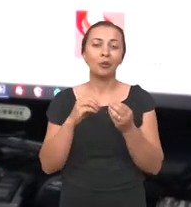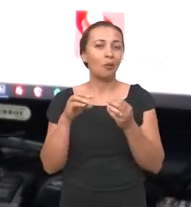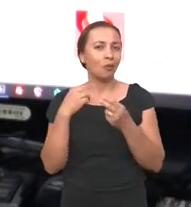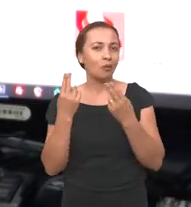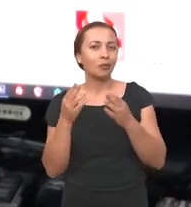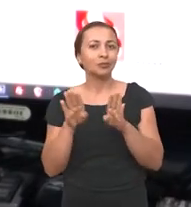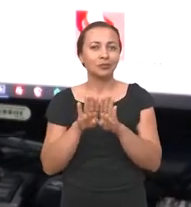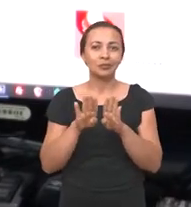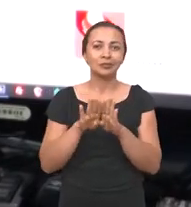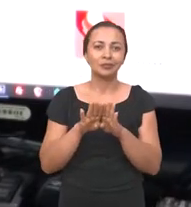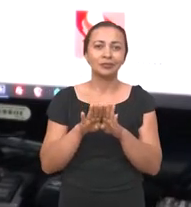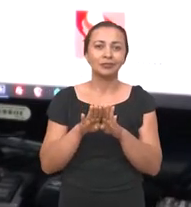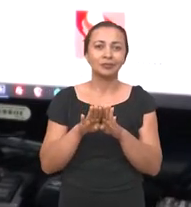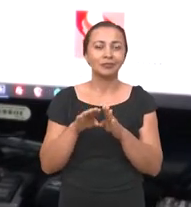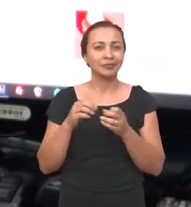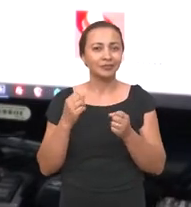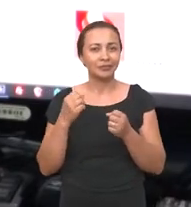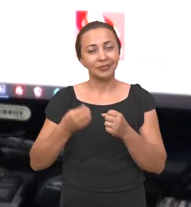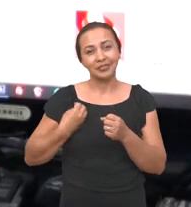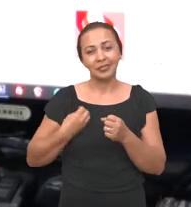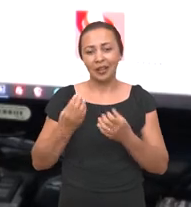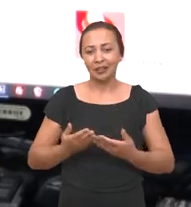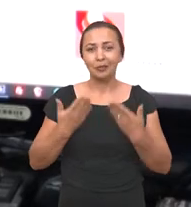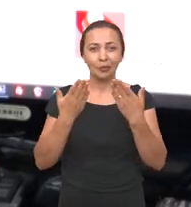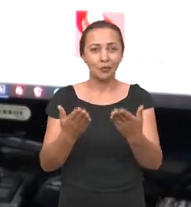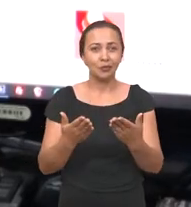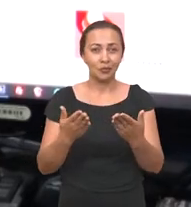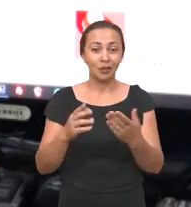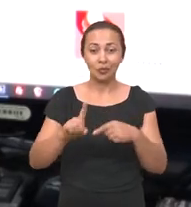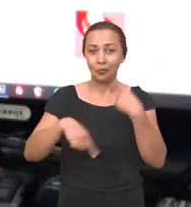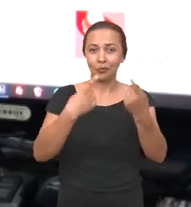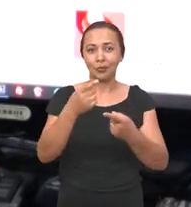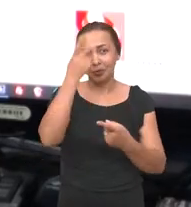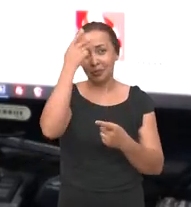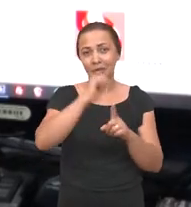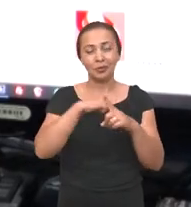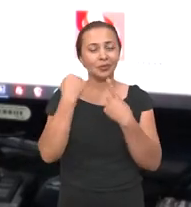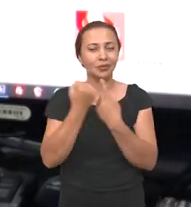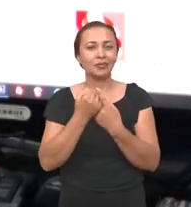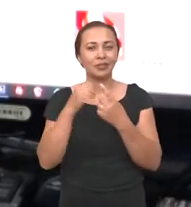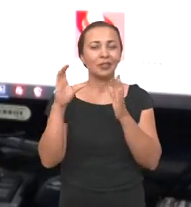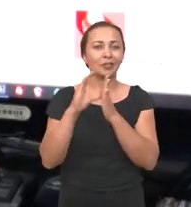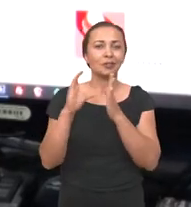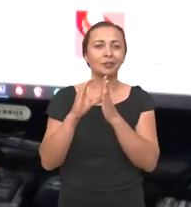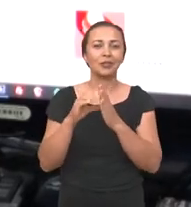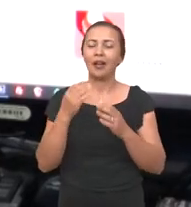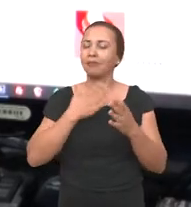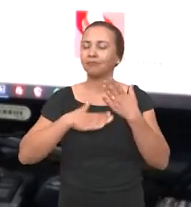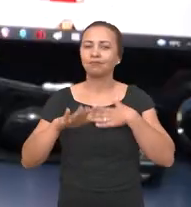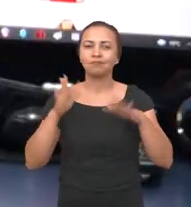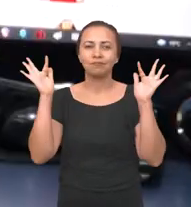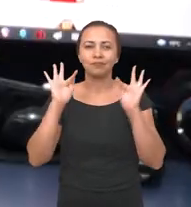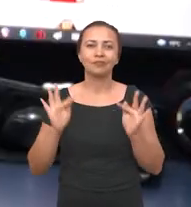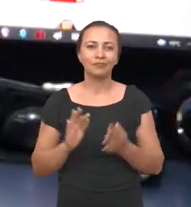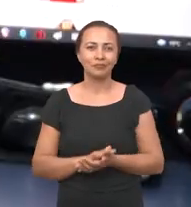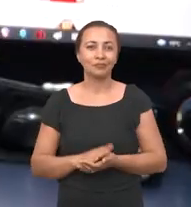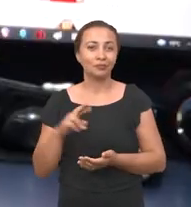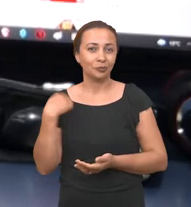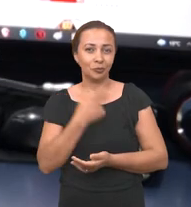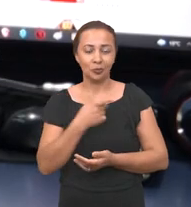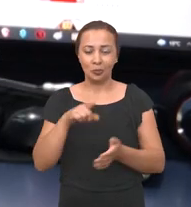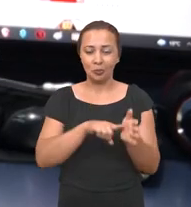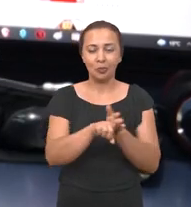você teve ali, né, aprendeu para devolver de volta para a comunidade. É muito importante, acho muito gratificante isso. A gente